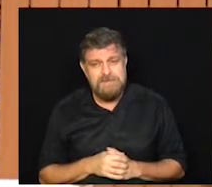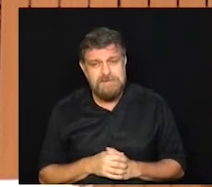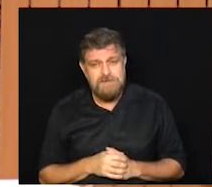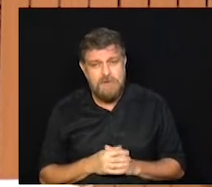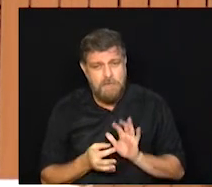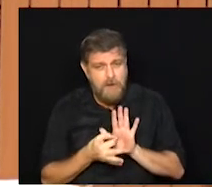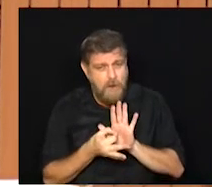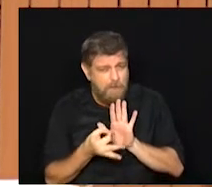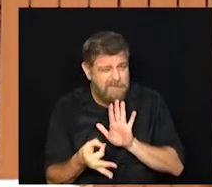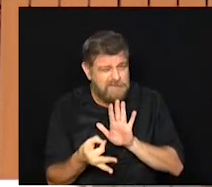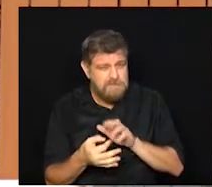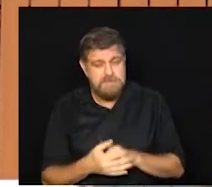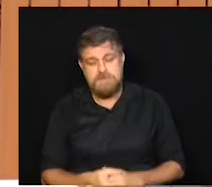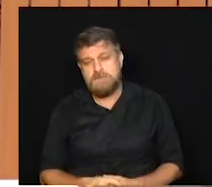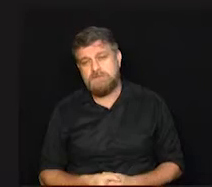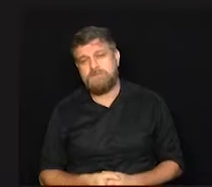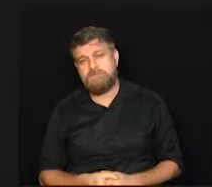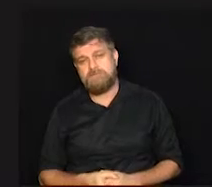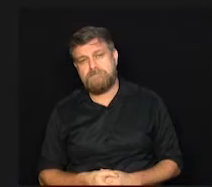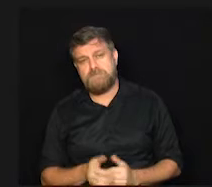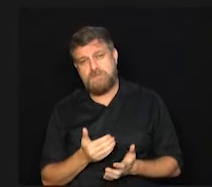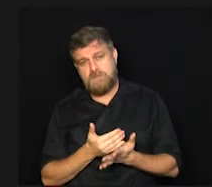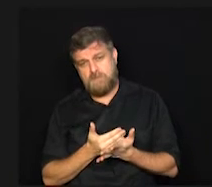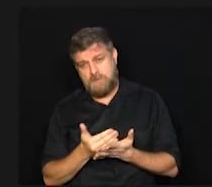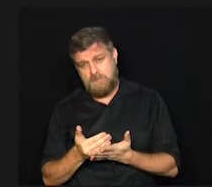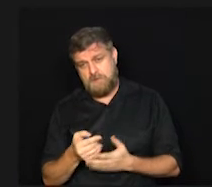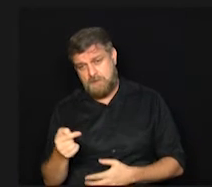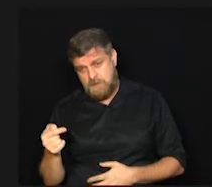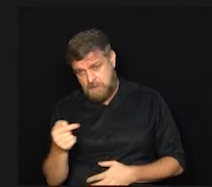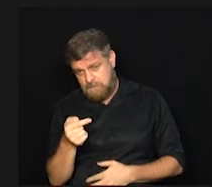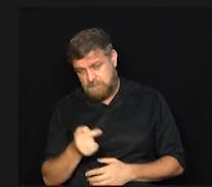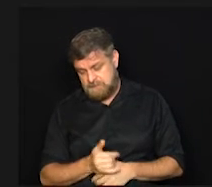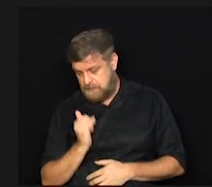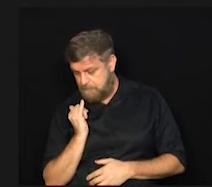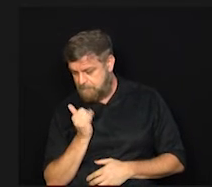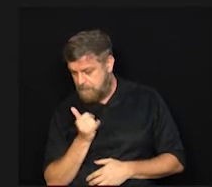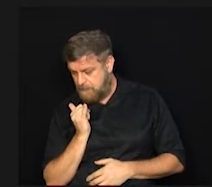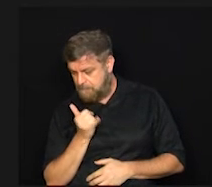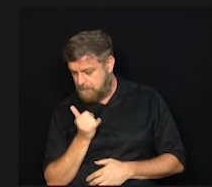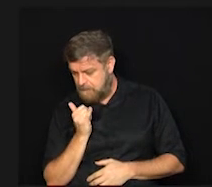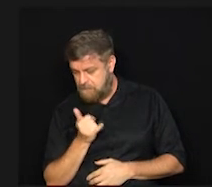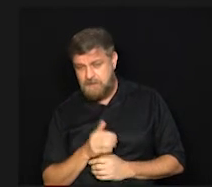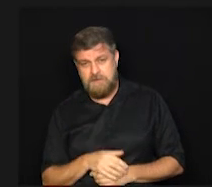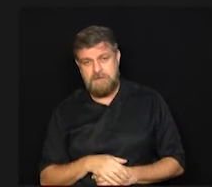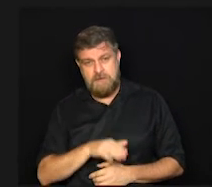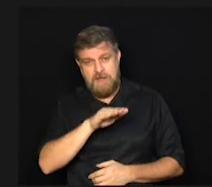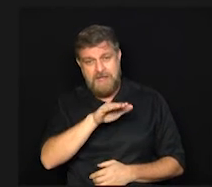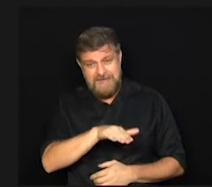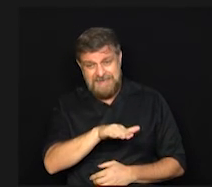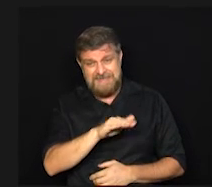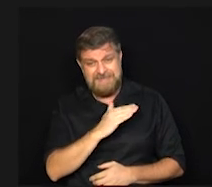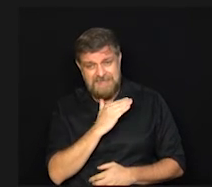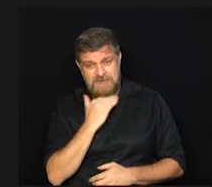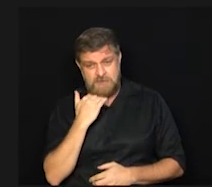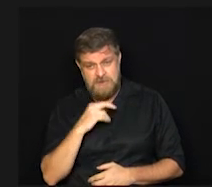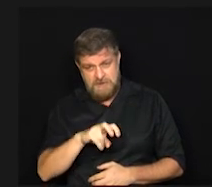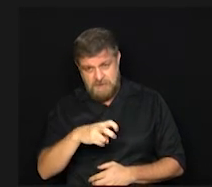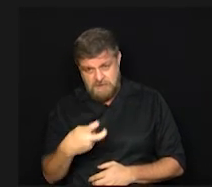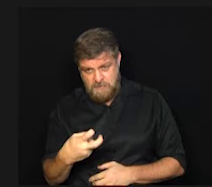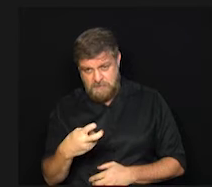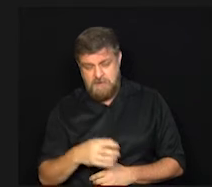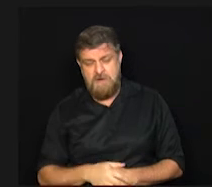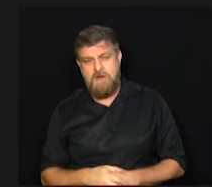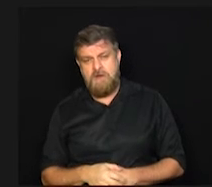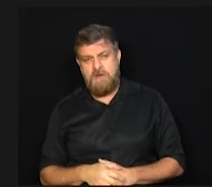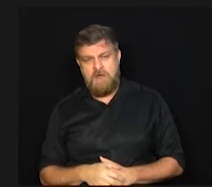observação. No início, você ressaltou aí, falou sobre a criança que faleceu, né, com